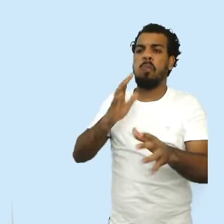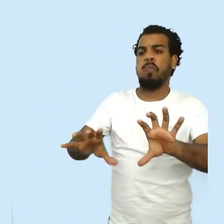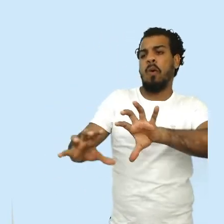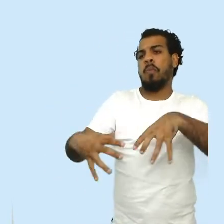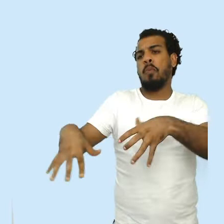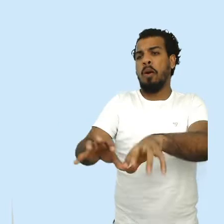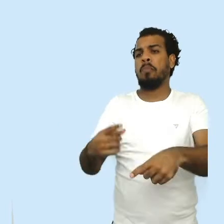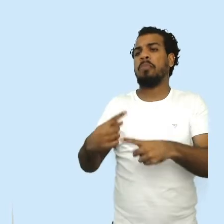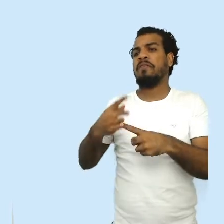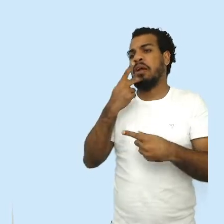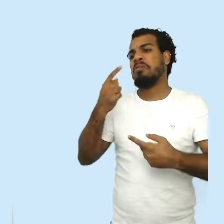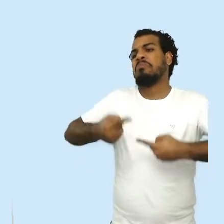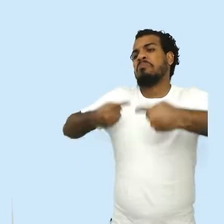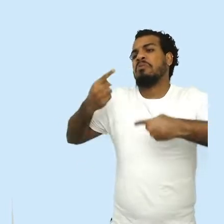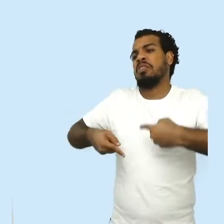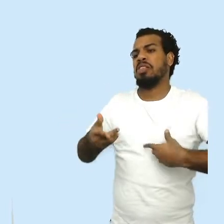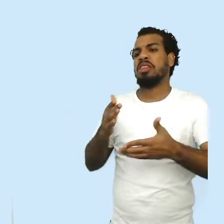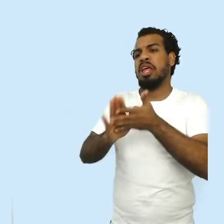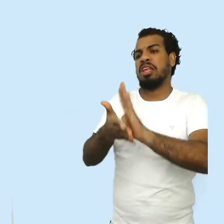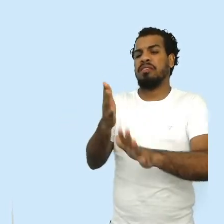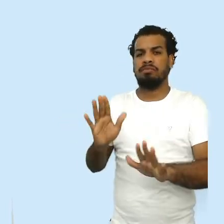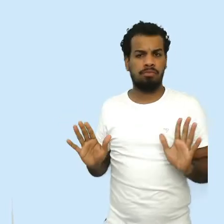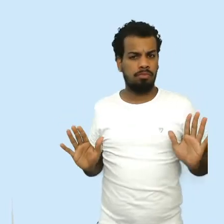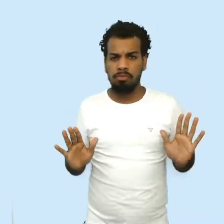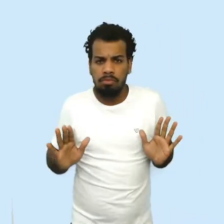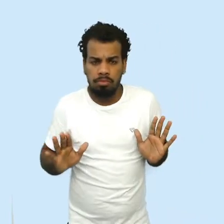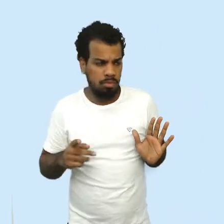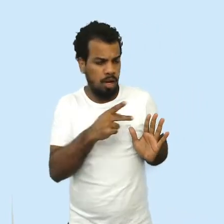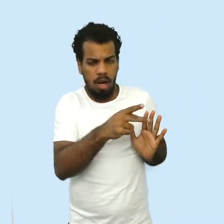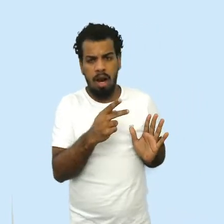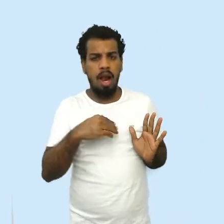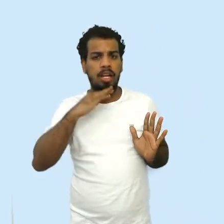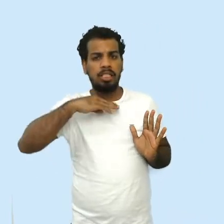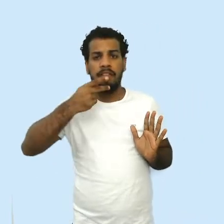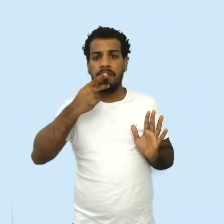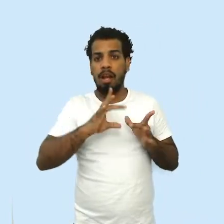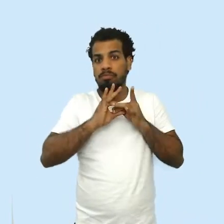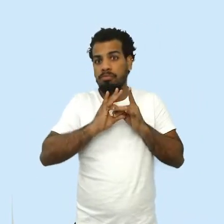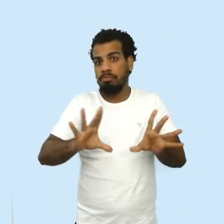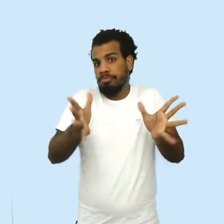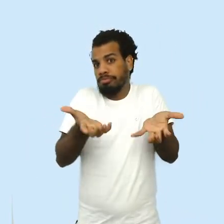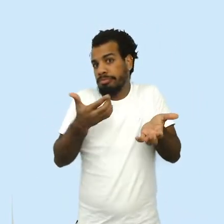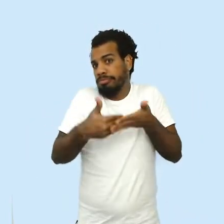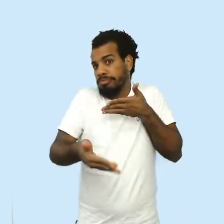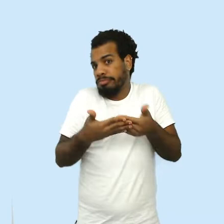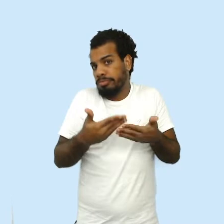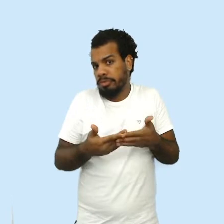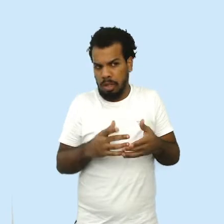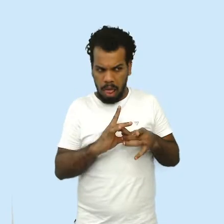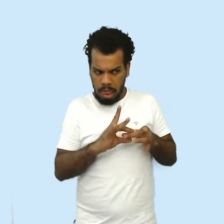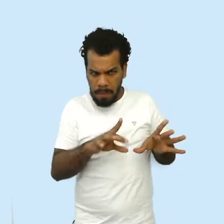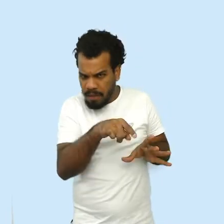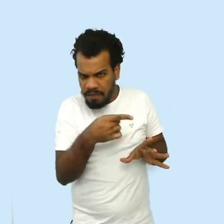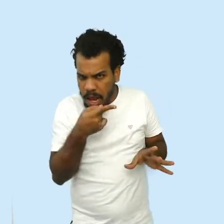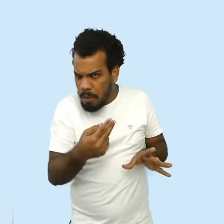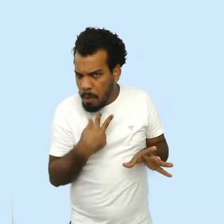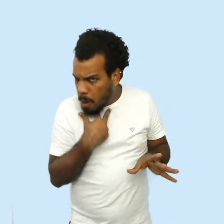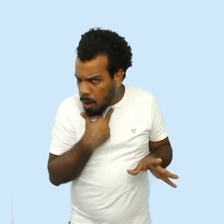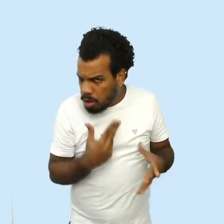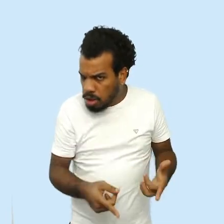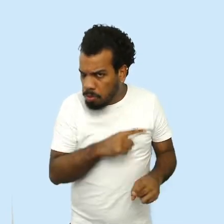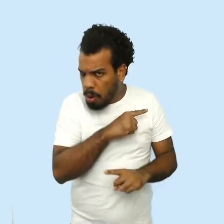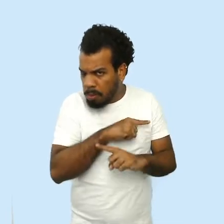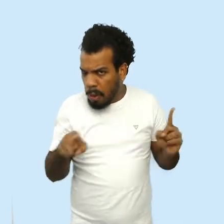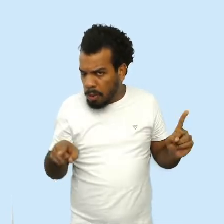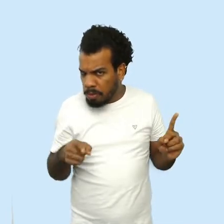por que você está falando sobre política? Calma, ela pode falar o que ela quiser. Então, ela não tem mais a liberdade de falar, ela não tem mais a liberdade,